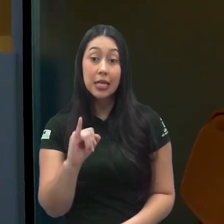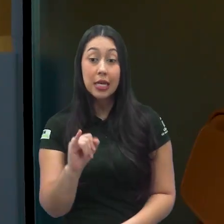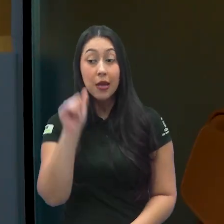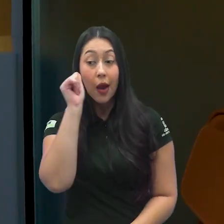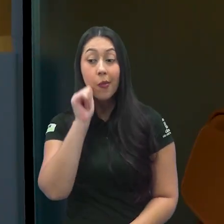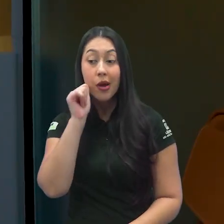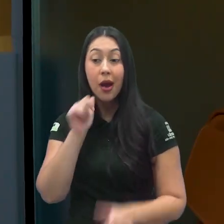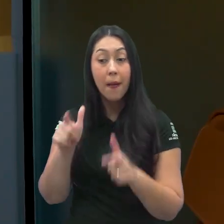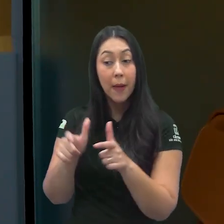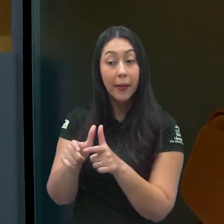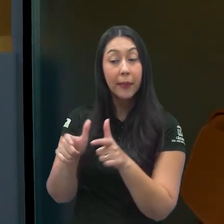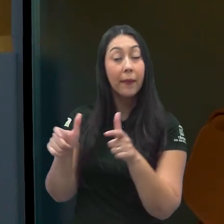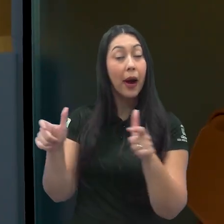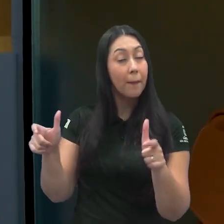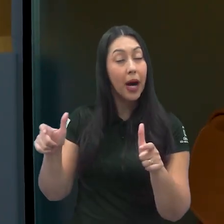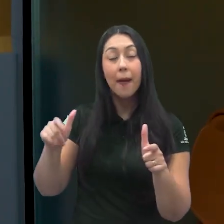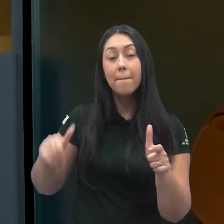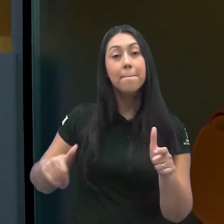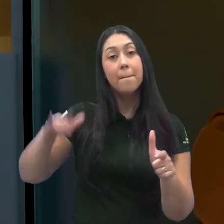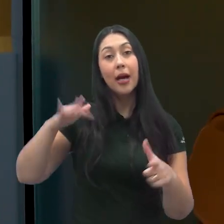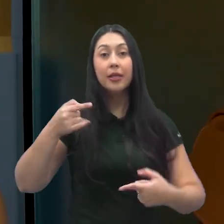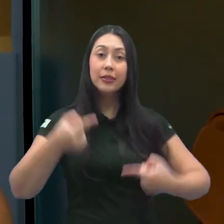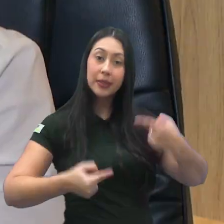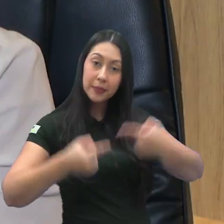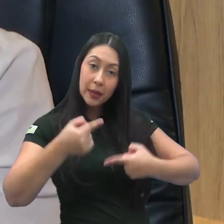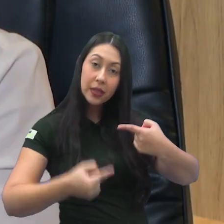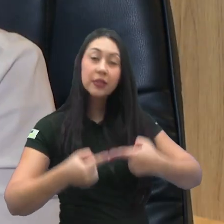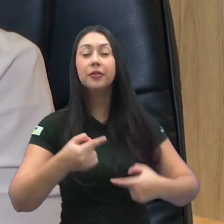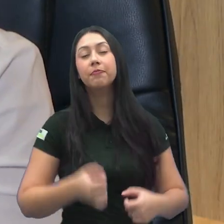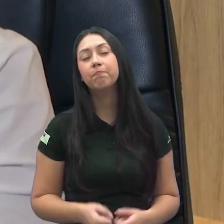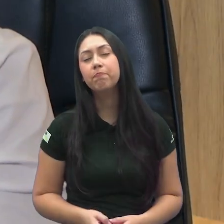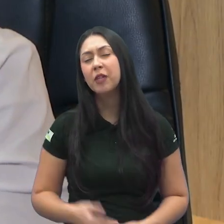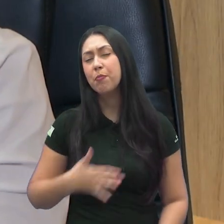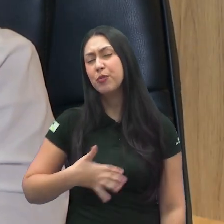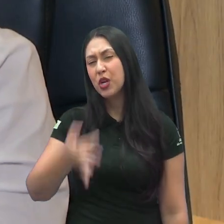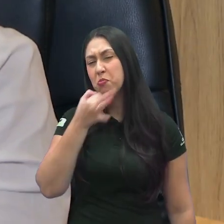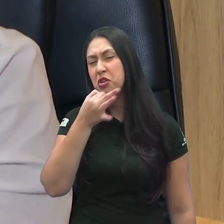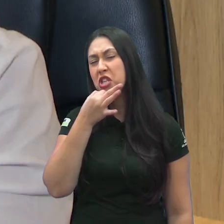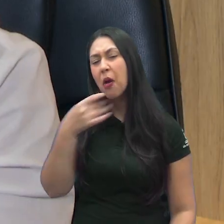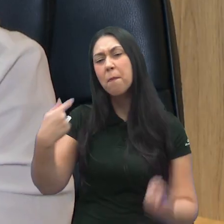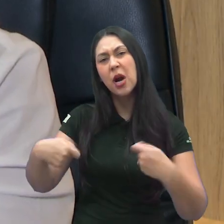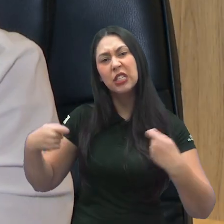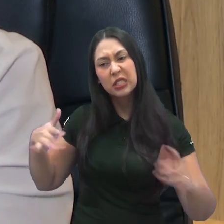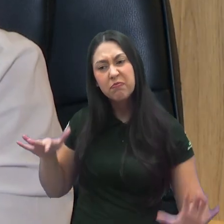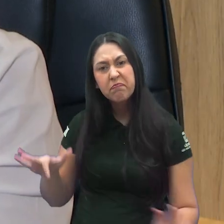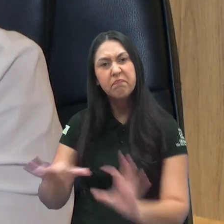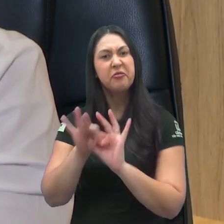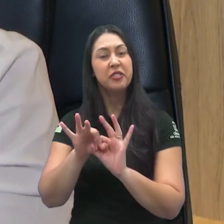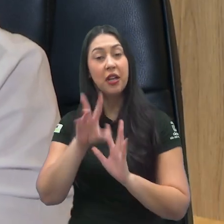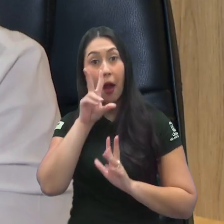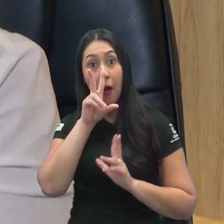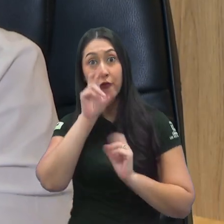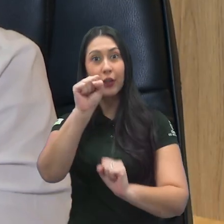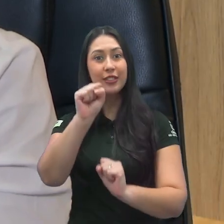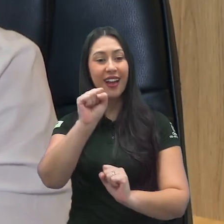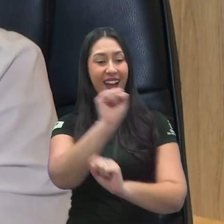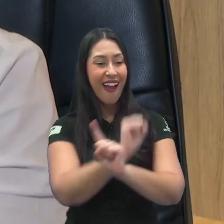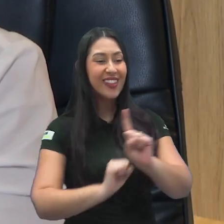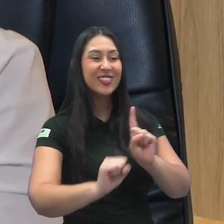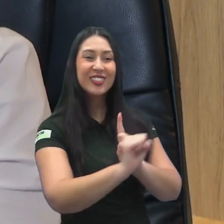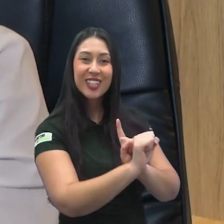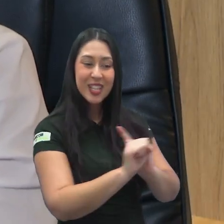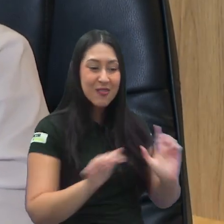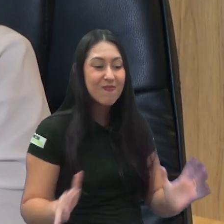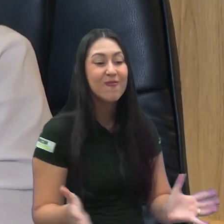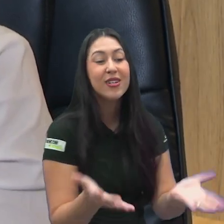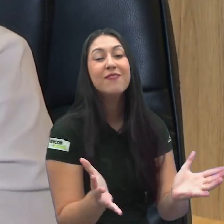política, mais esses debates são fortalecidos. E eu acho que tem que ser uma corrente que só fortalece. Então, quem ganha é a sociedade, que